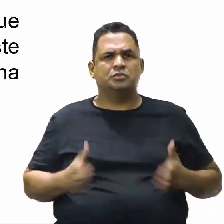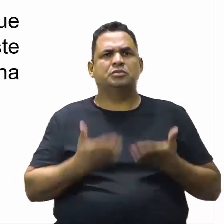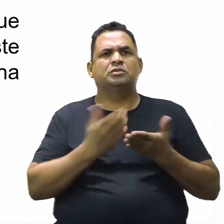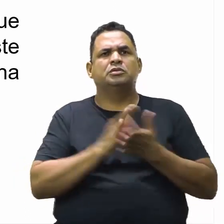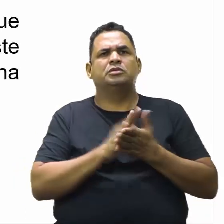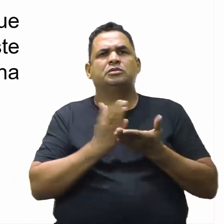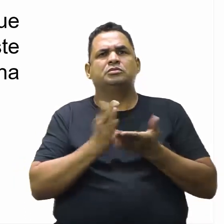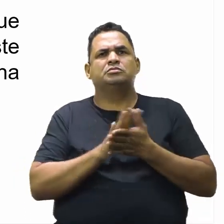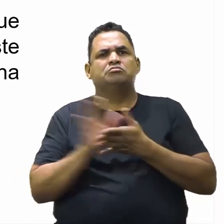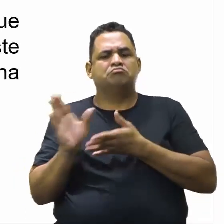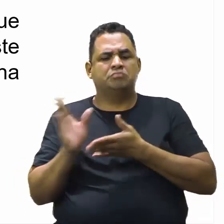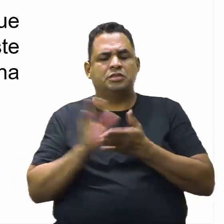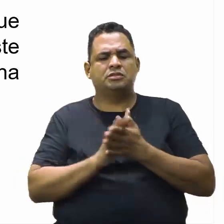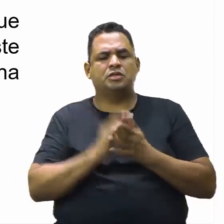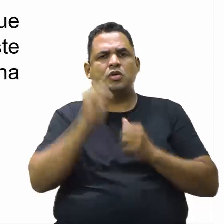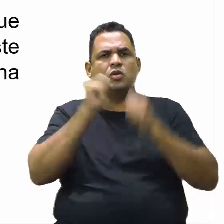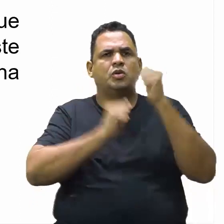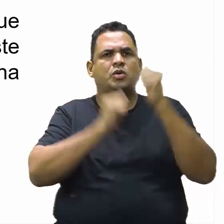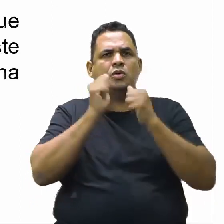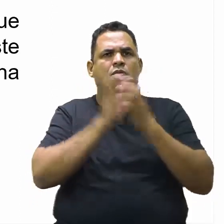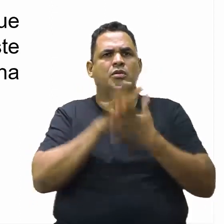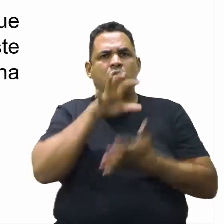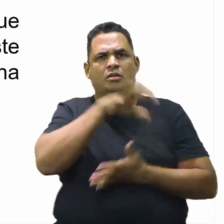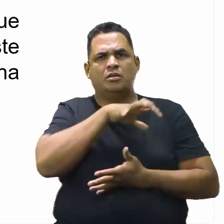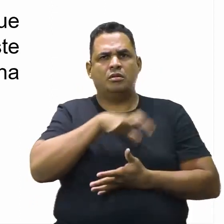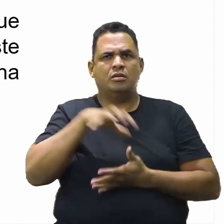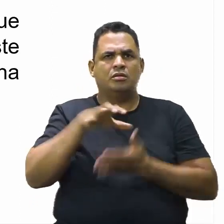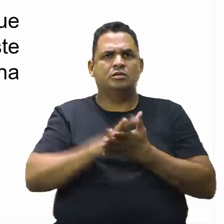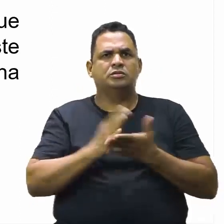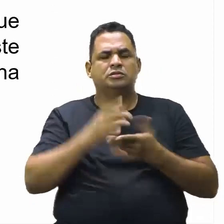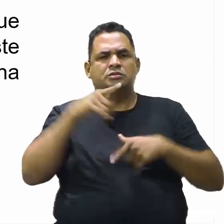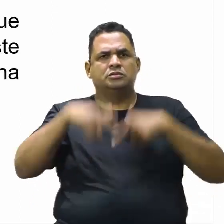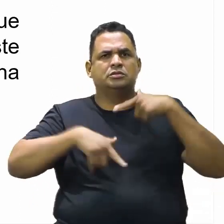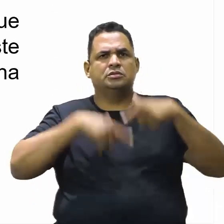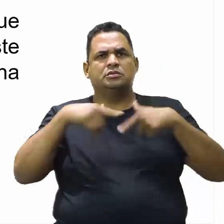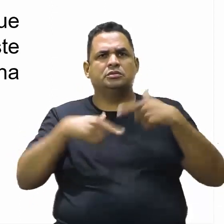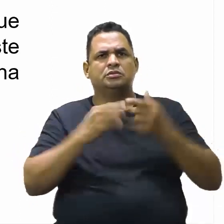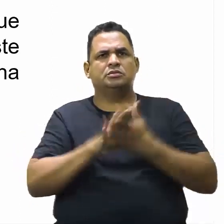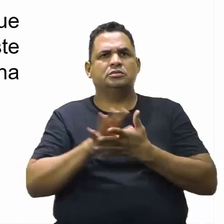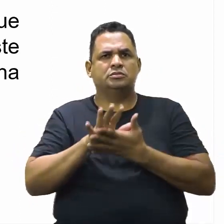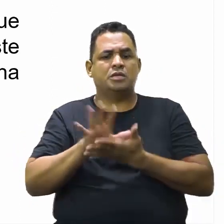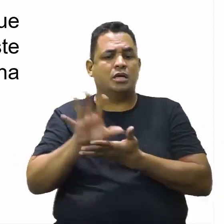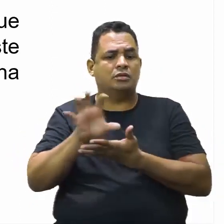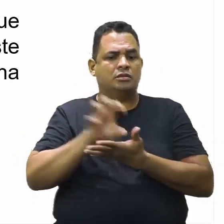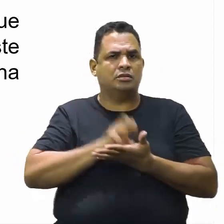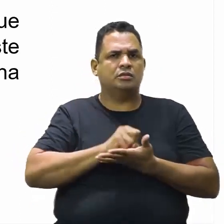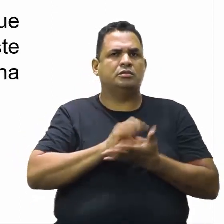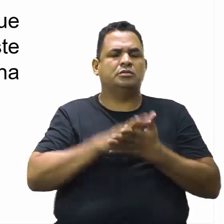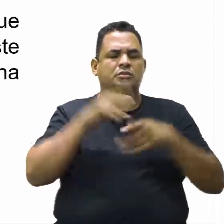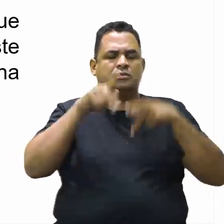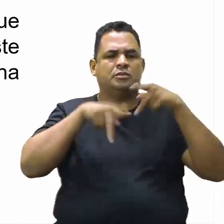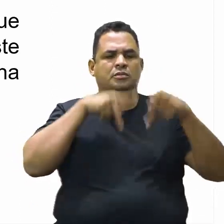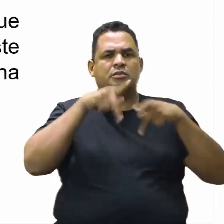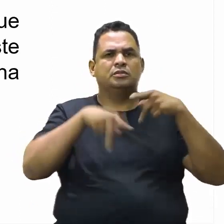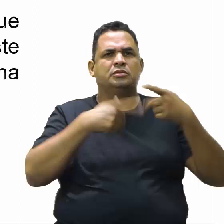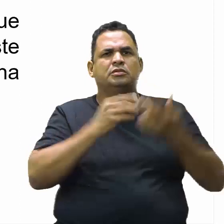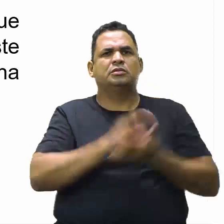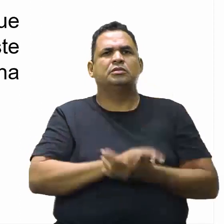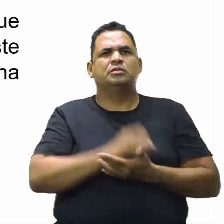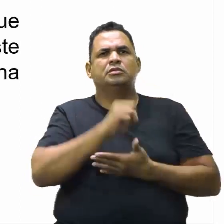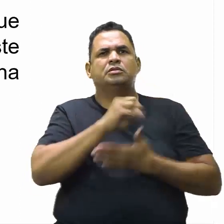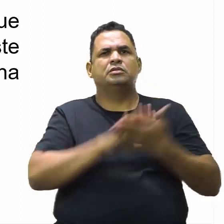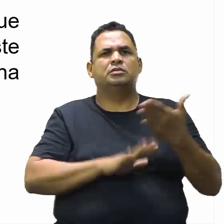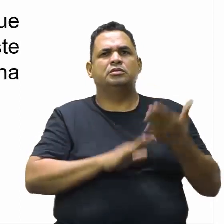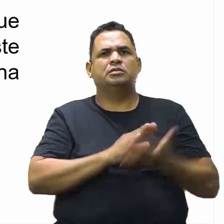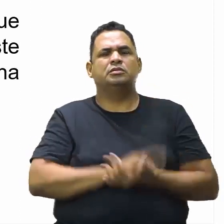atração de indústrias para a região, gerando postos de trabalho e atraindo população. Olha só, essa questão eu